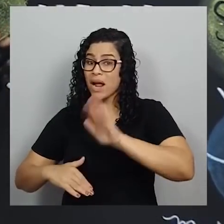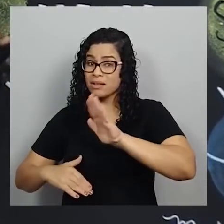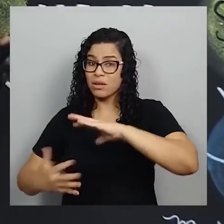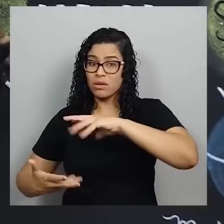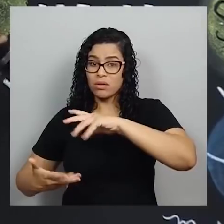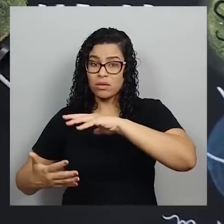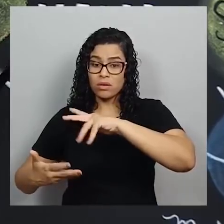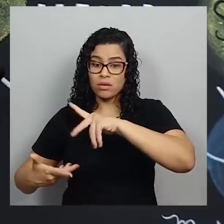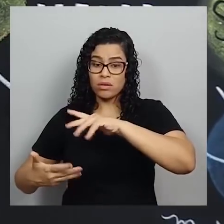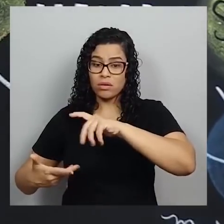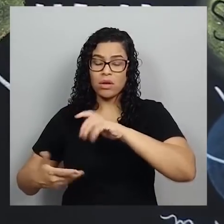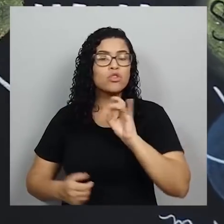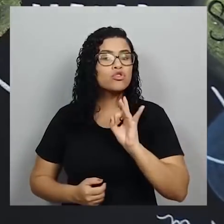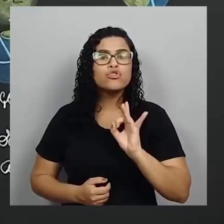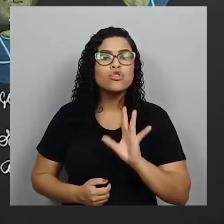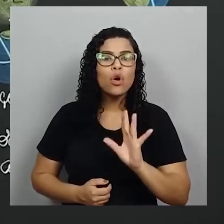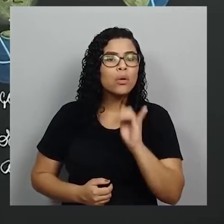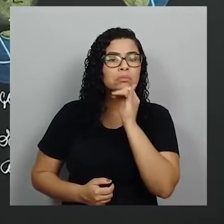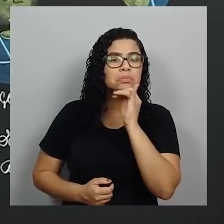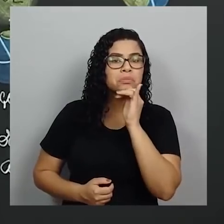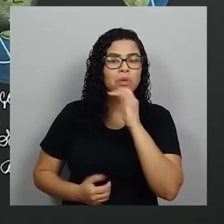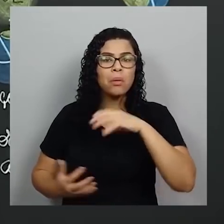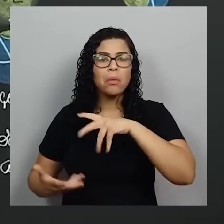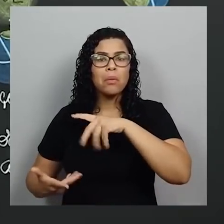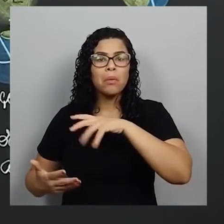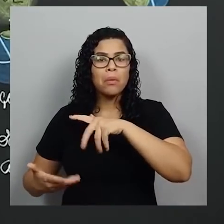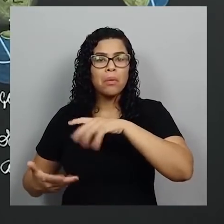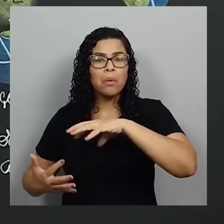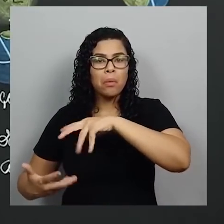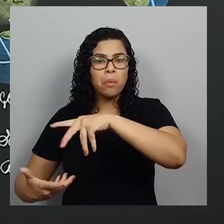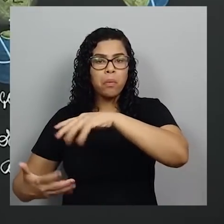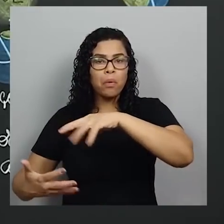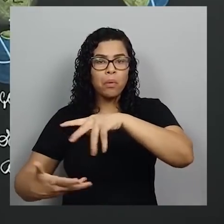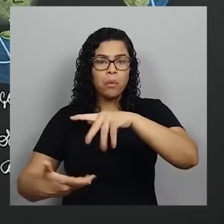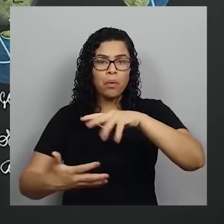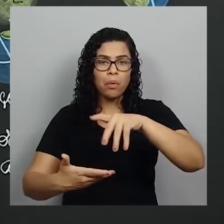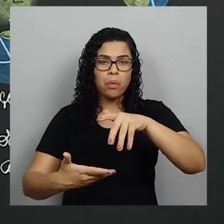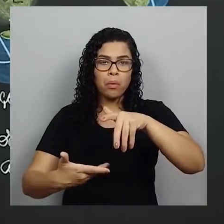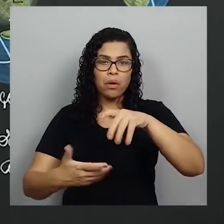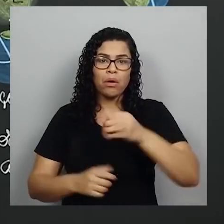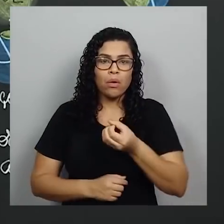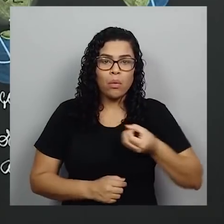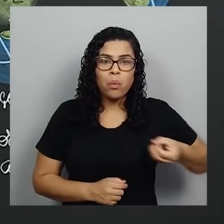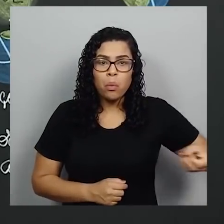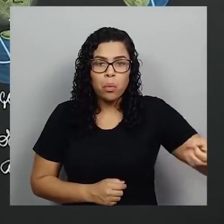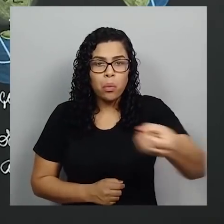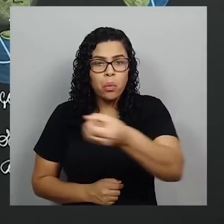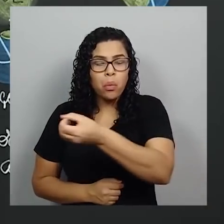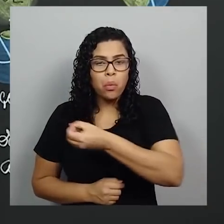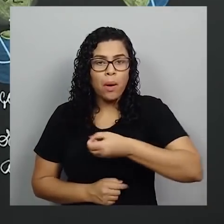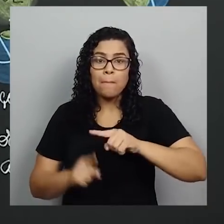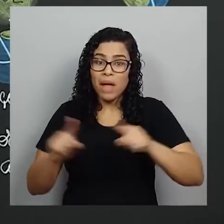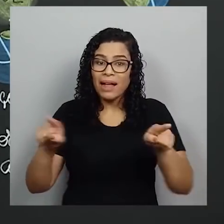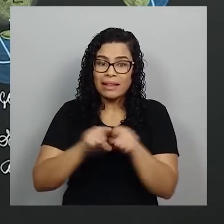não é só o fato de circular ao redor da Terra, mas também a inclinação da Terra. Aí a gente fala, se há